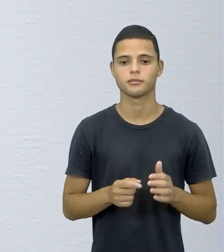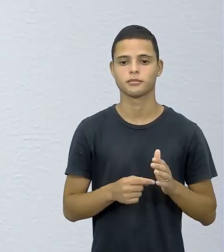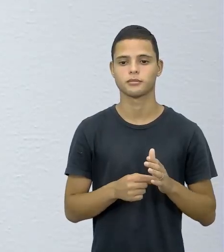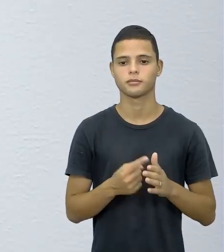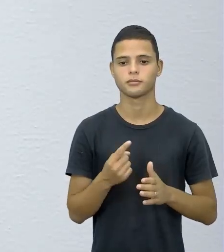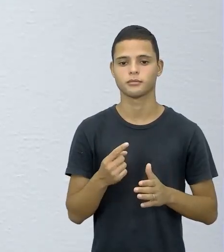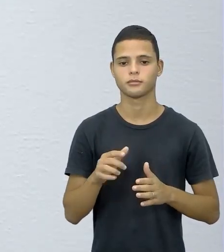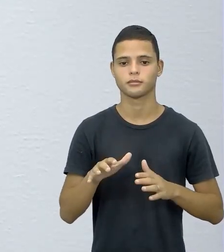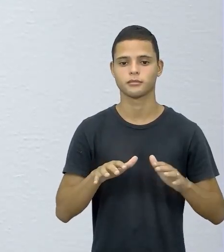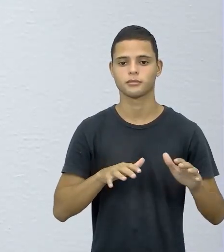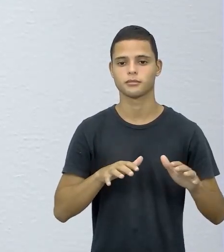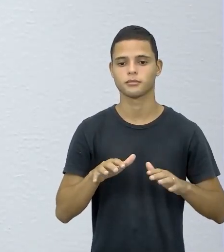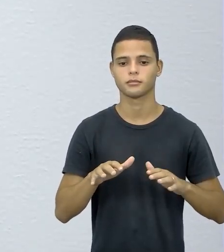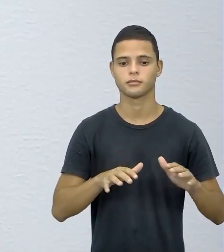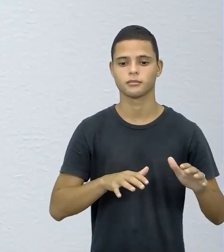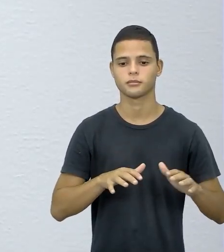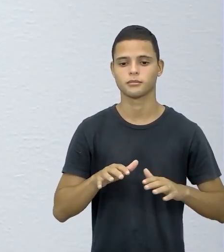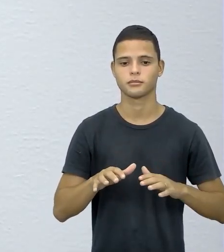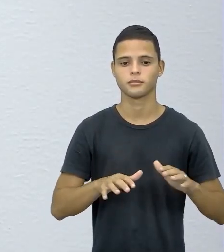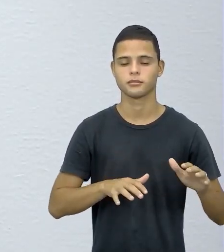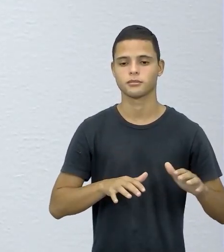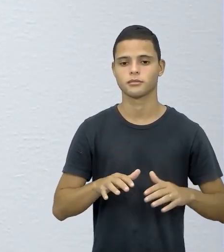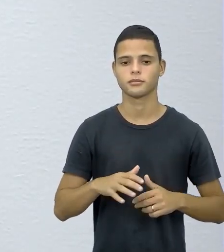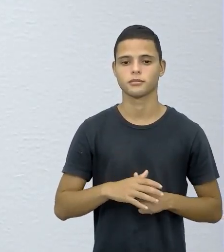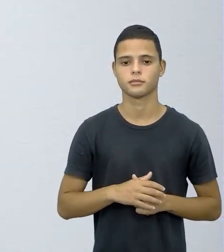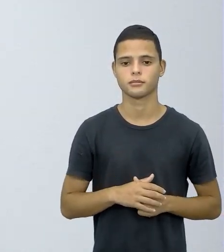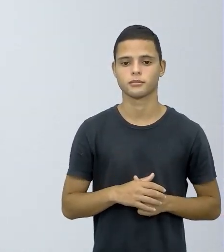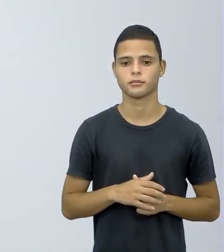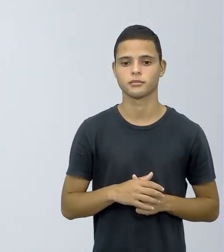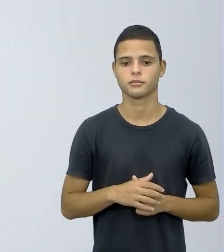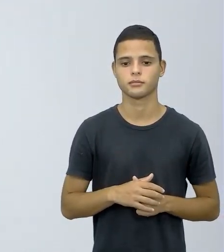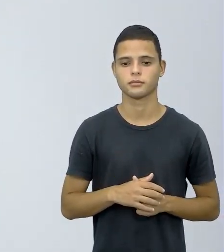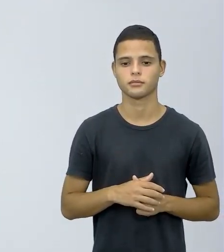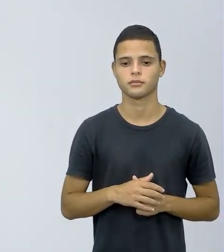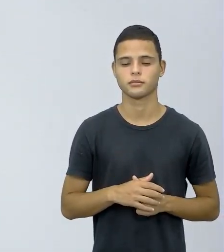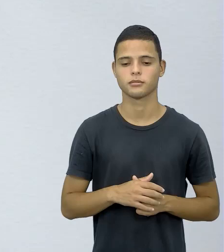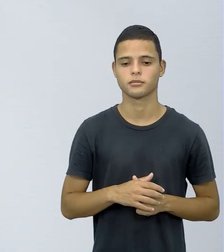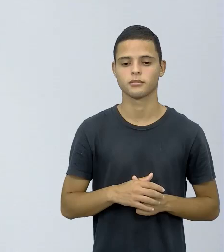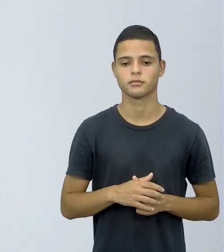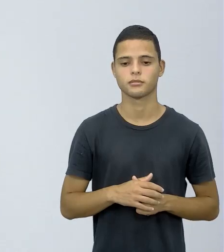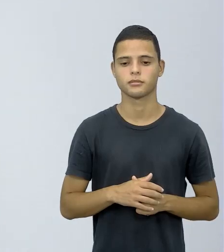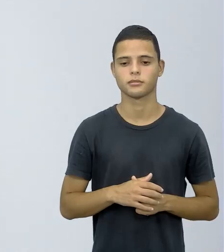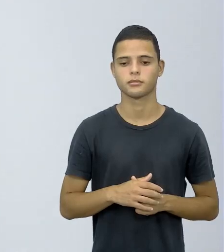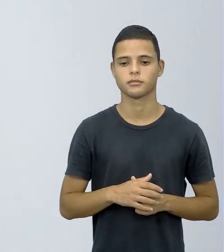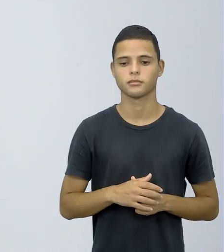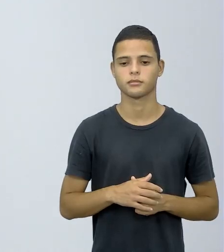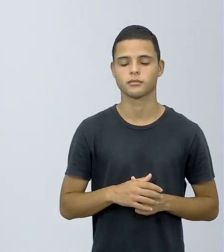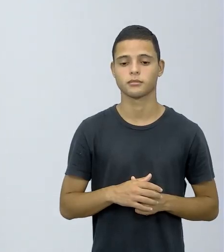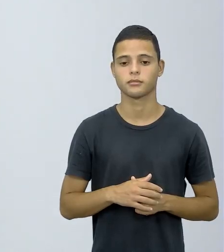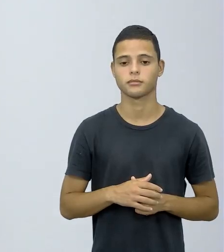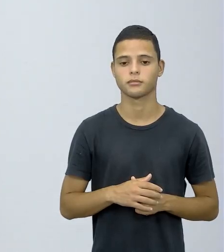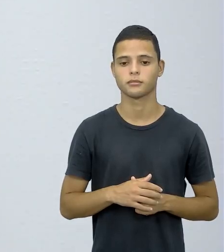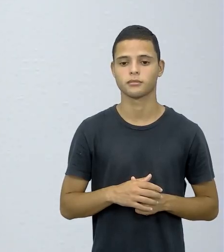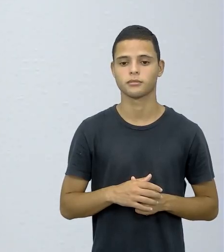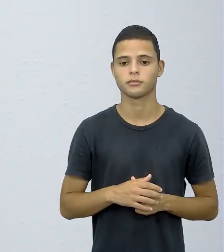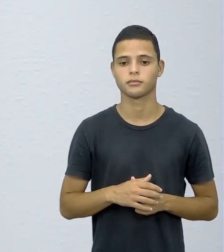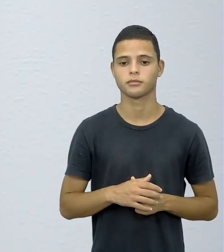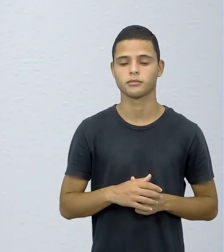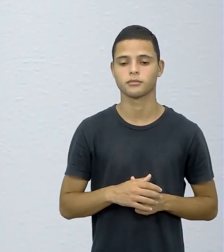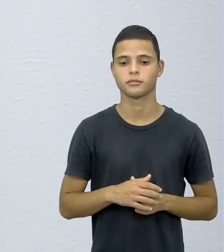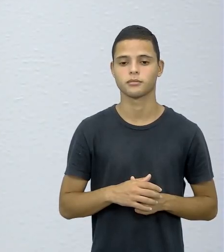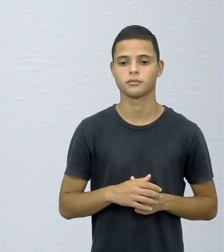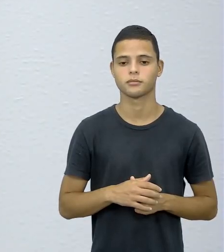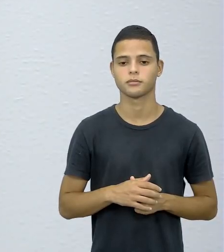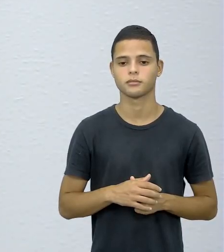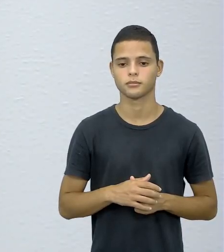primeira, que aí tá cobrindo, minha mão tá cobrindo ali. Ela começou a descer, teve esse choque, né? Teve. Mas a gente vai